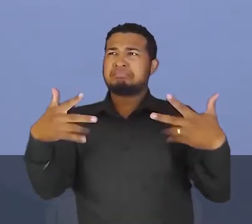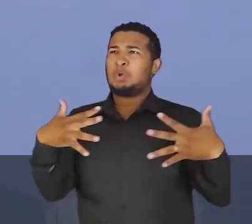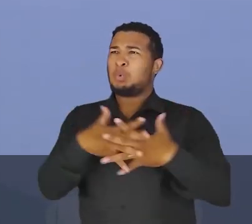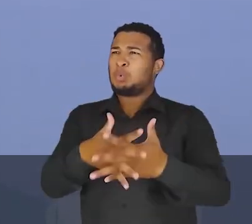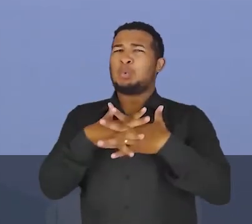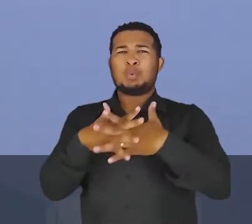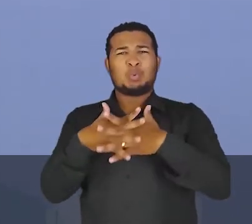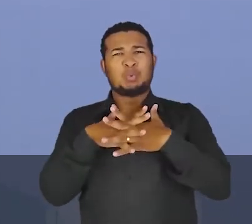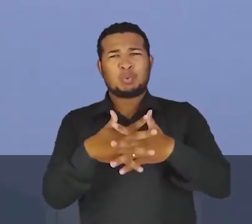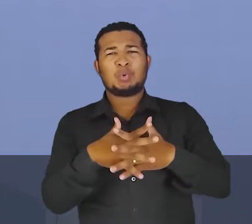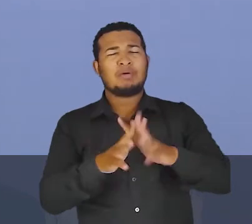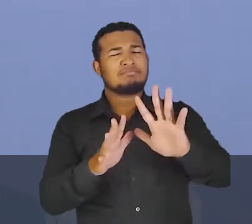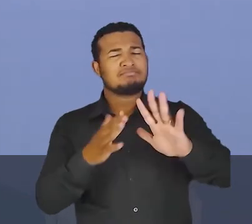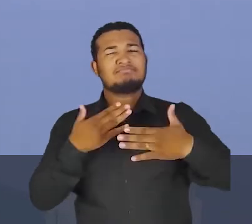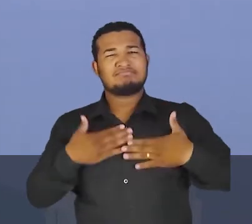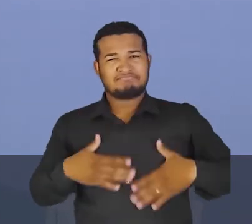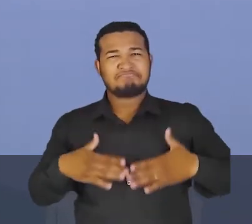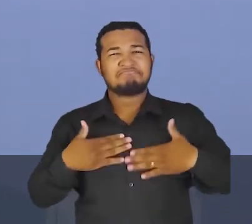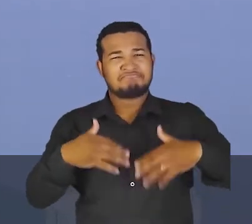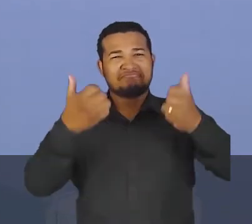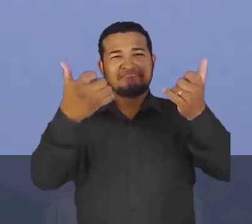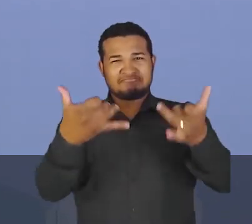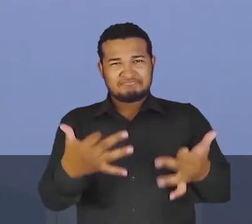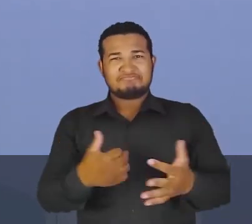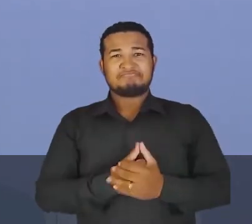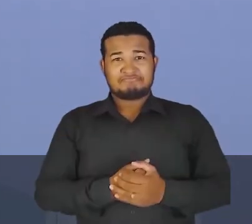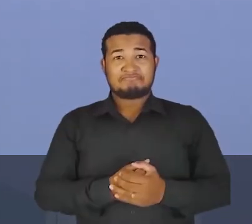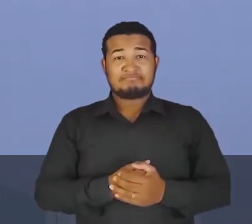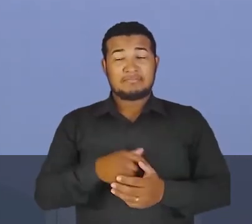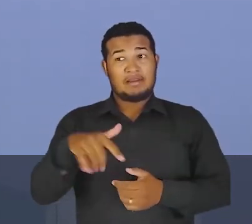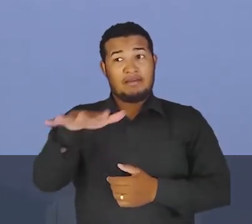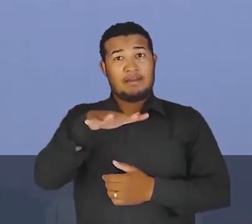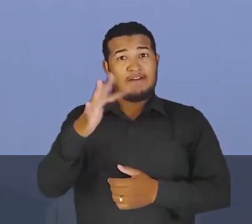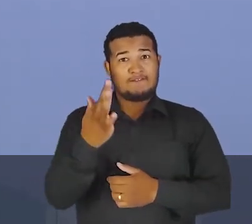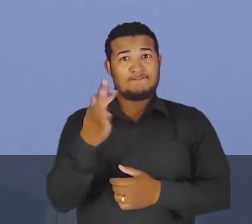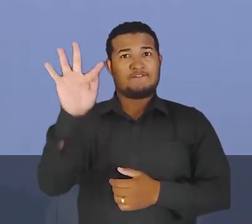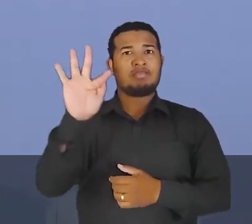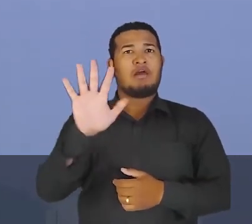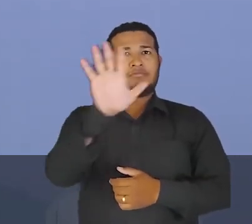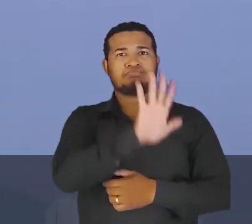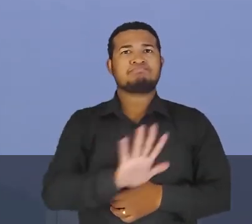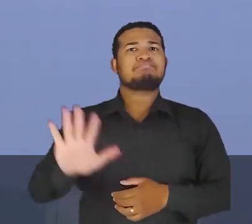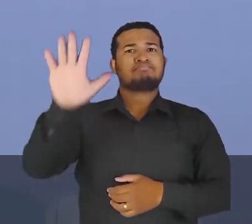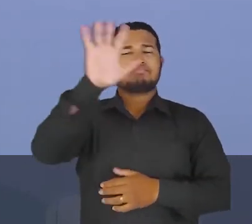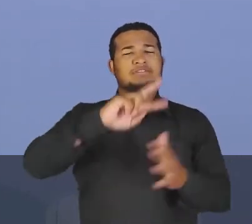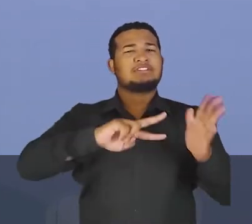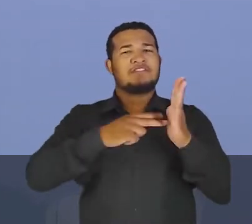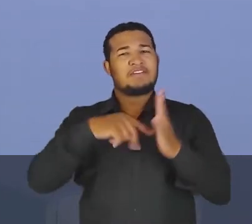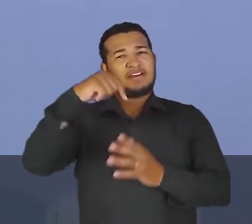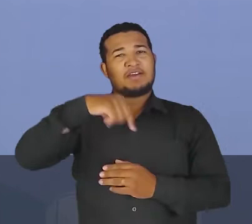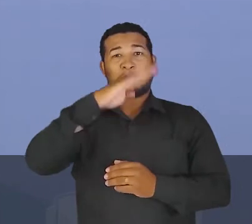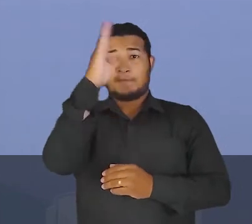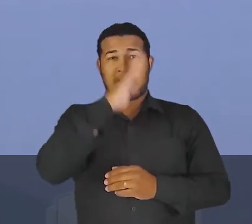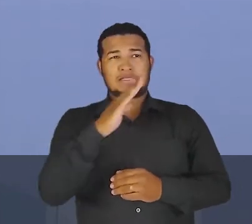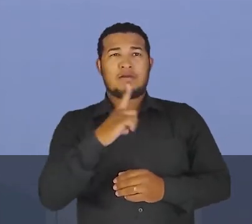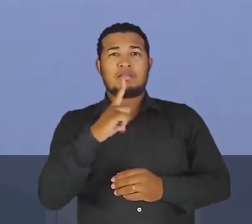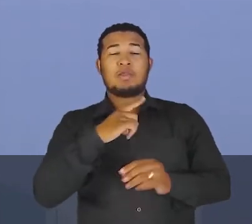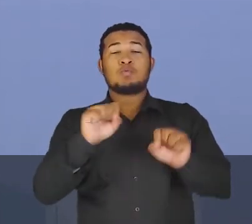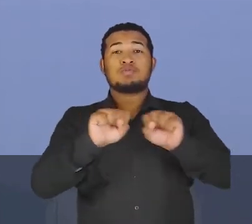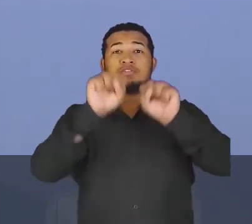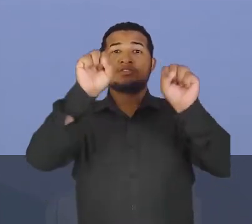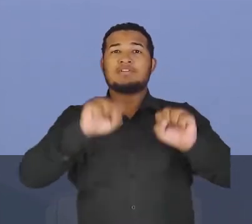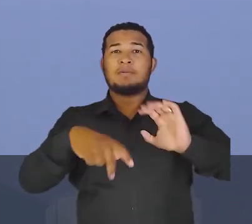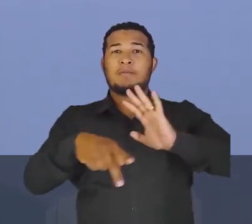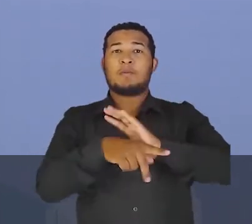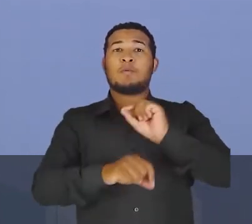essas coisas, mas calma que eu explico para você. Olha só, na esfera federal, o nosso país ele trabalha num sistema de leis chamado